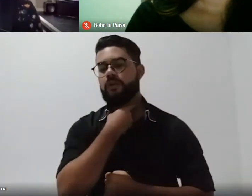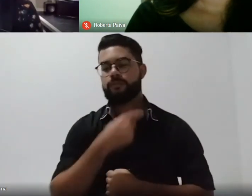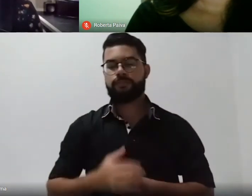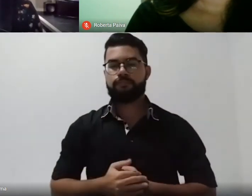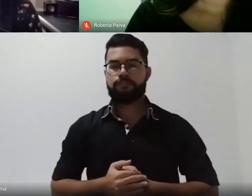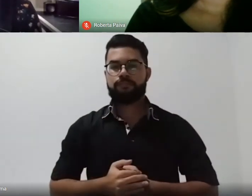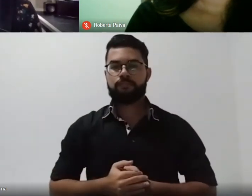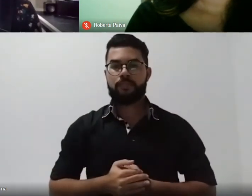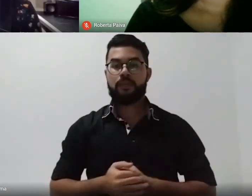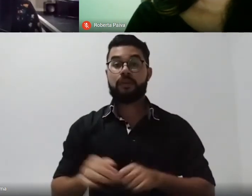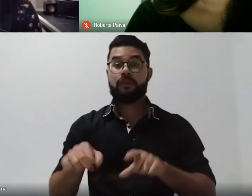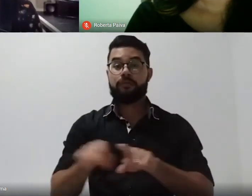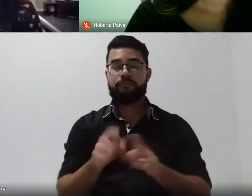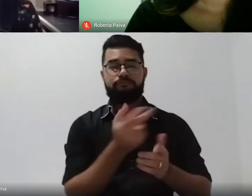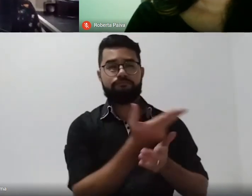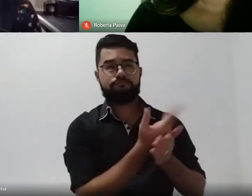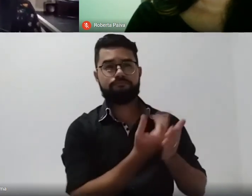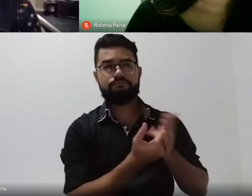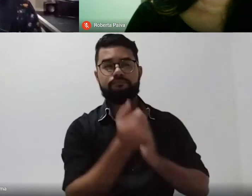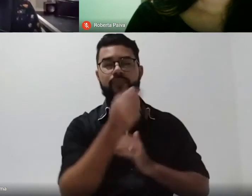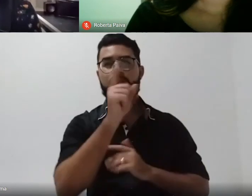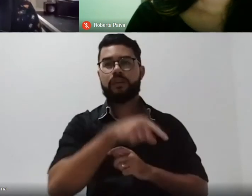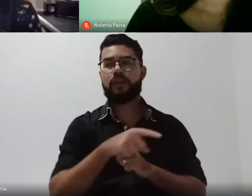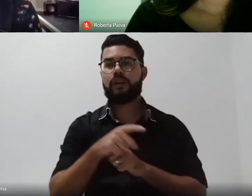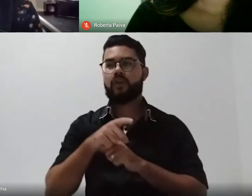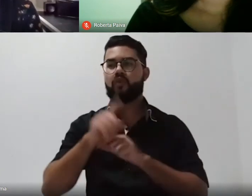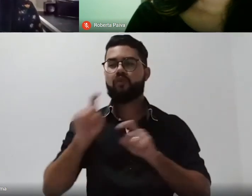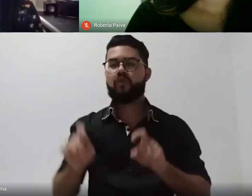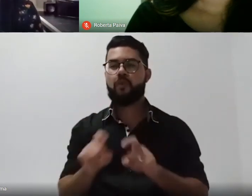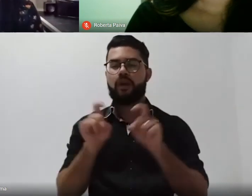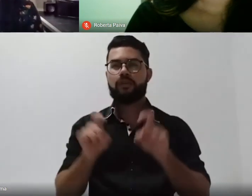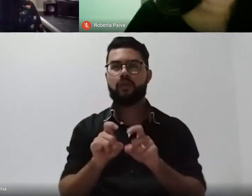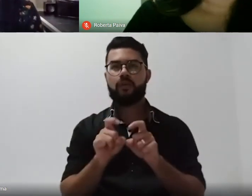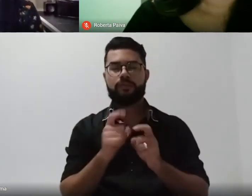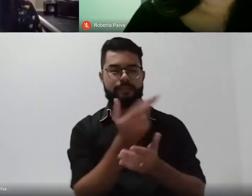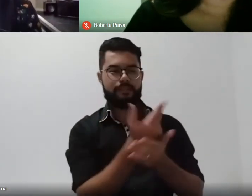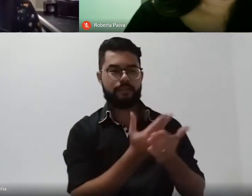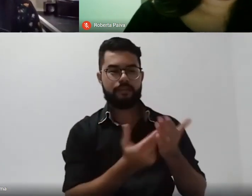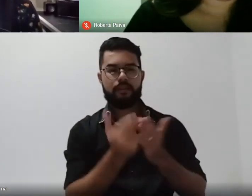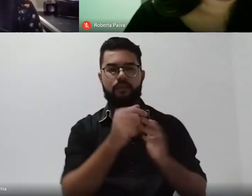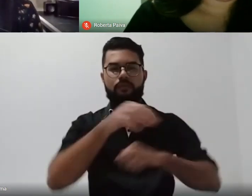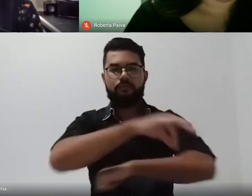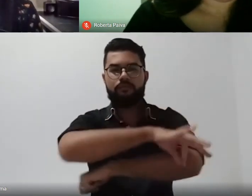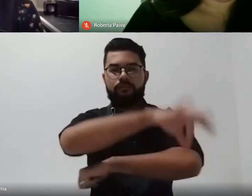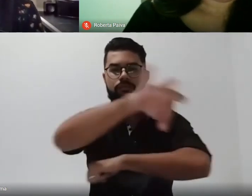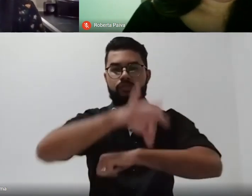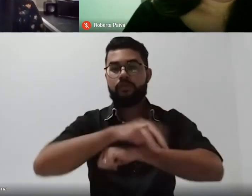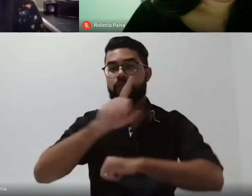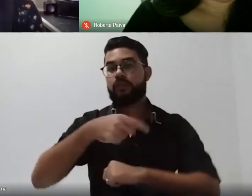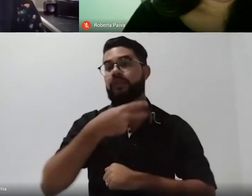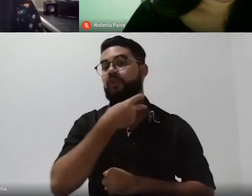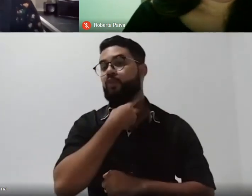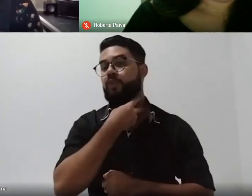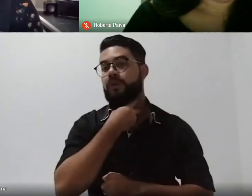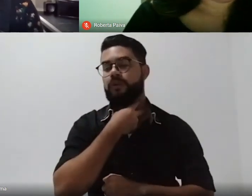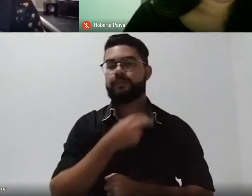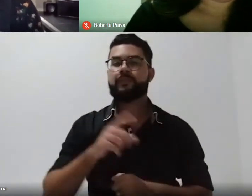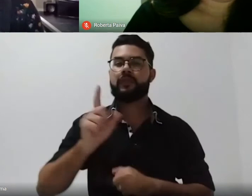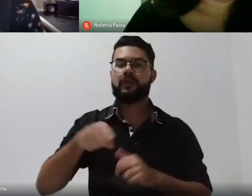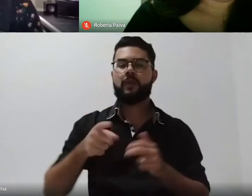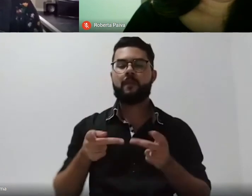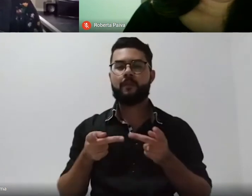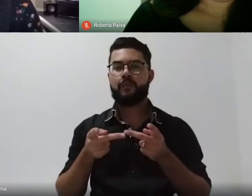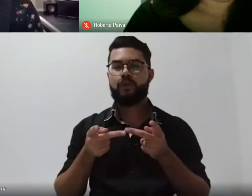e desenho auxiliado por computador e desenho arquitetônico no 2º ano, e projeto no 3º, isso no PPC de